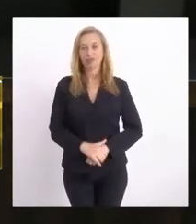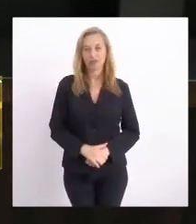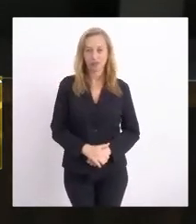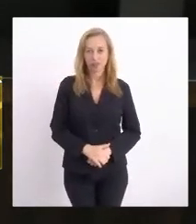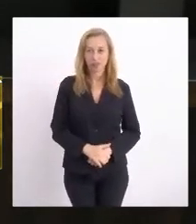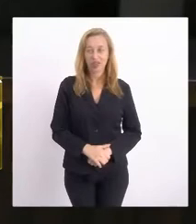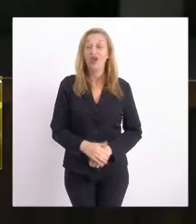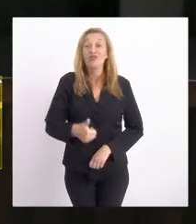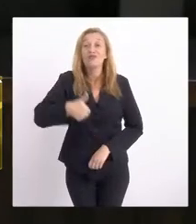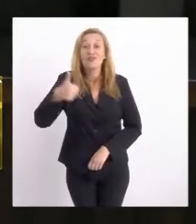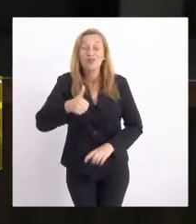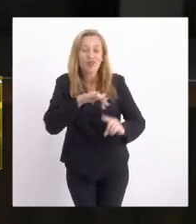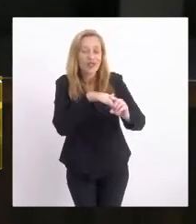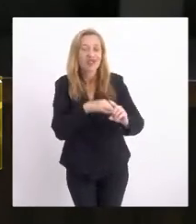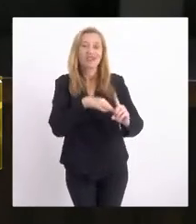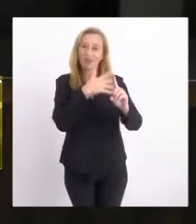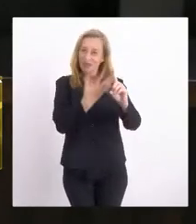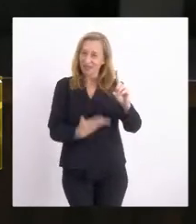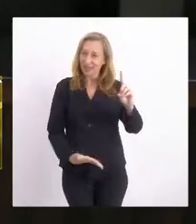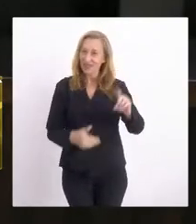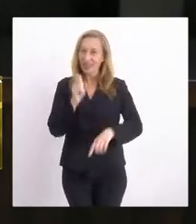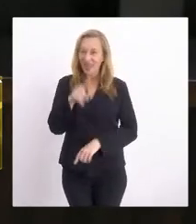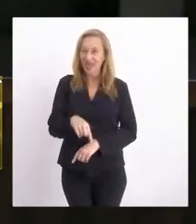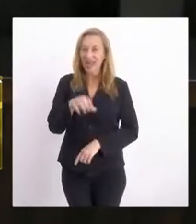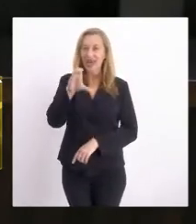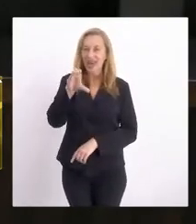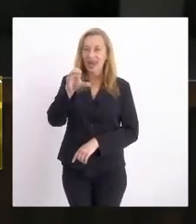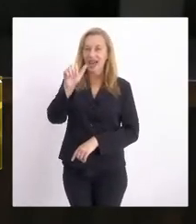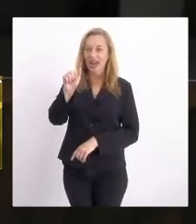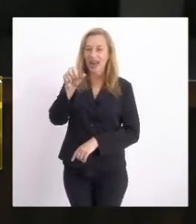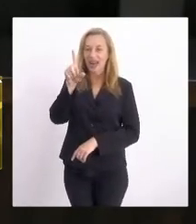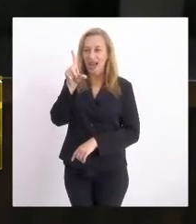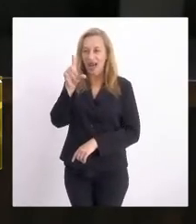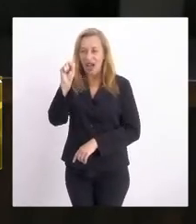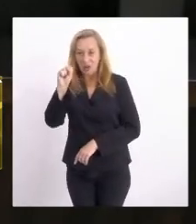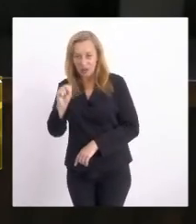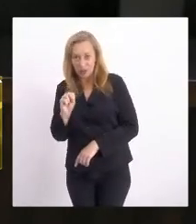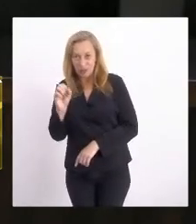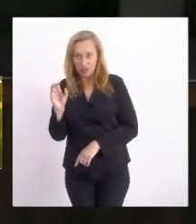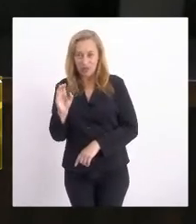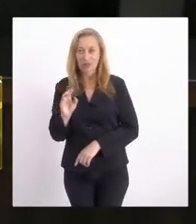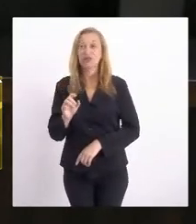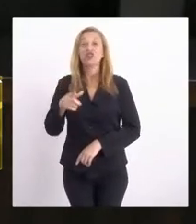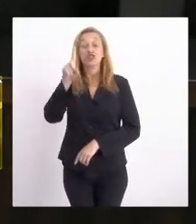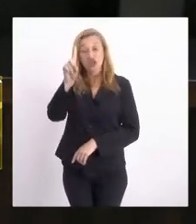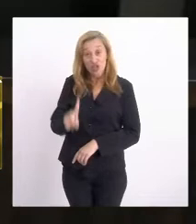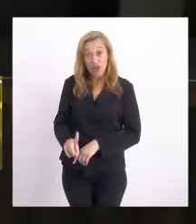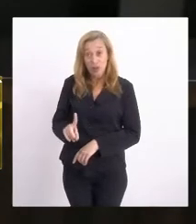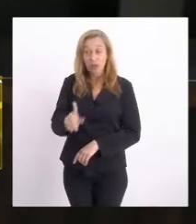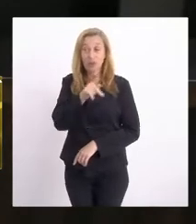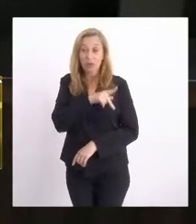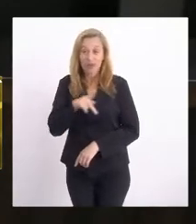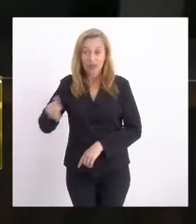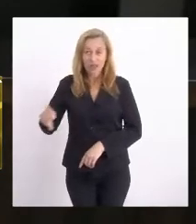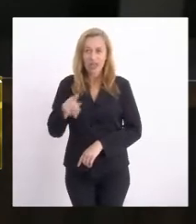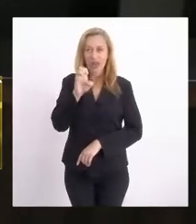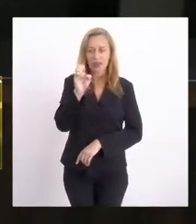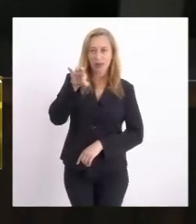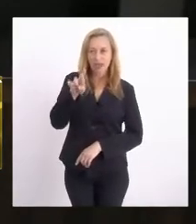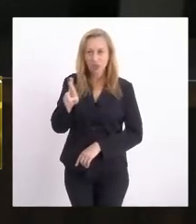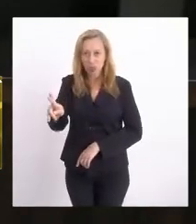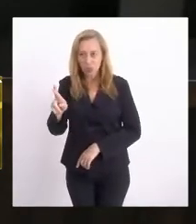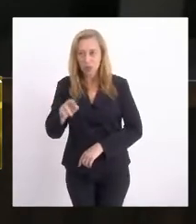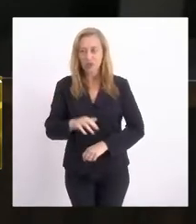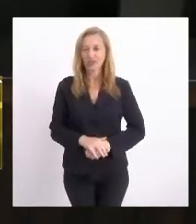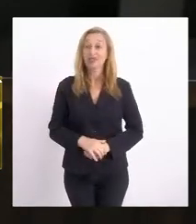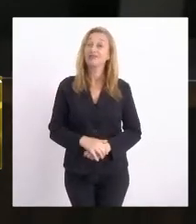o nosso primeiro homenageado é Carlos Alberto Gomes de Brito diretor presidente da embratur